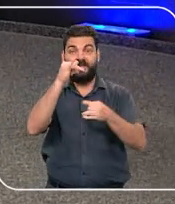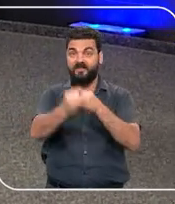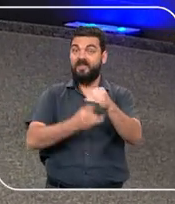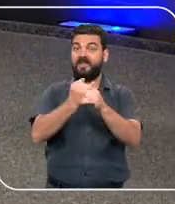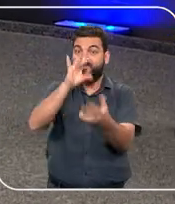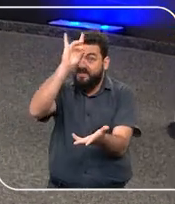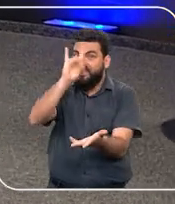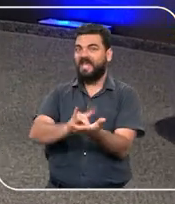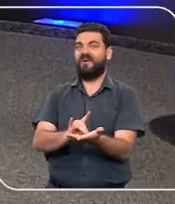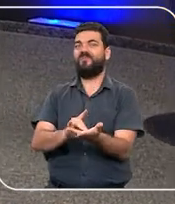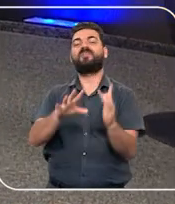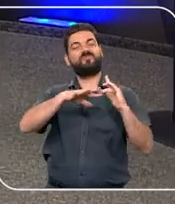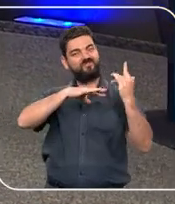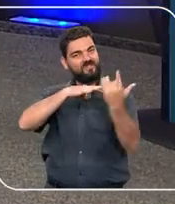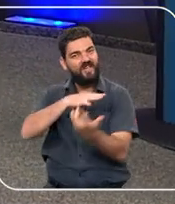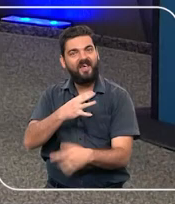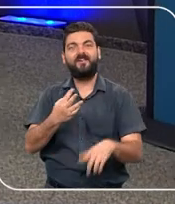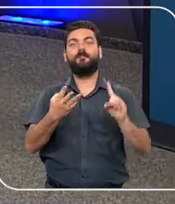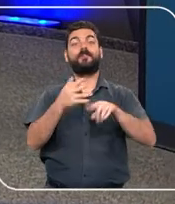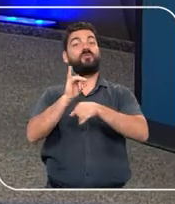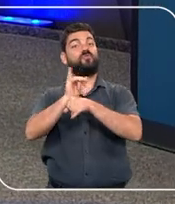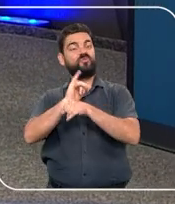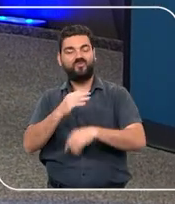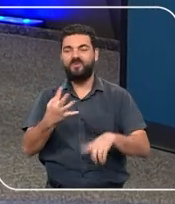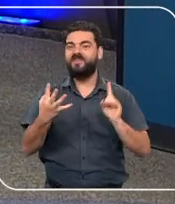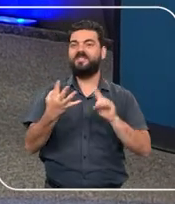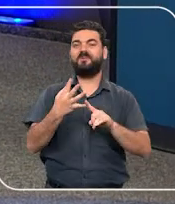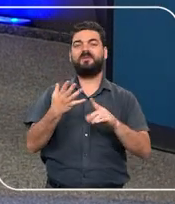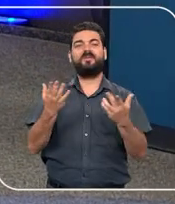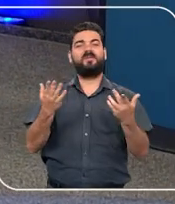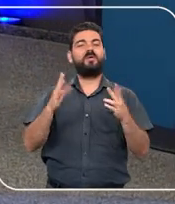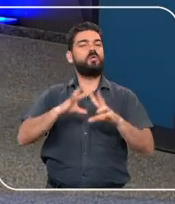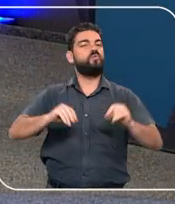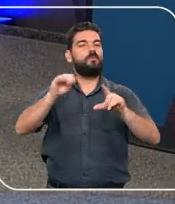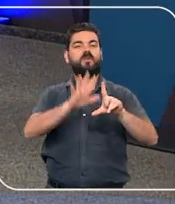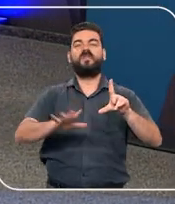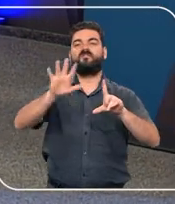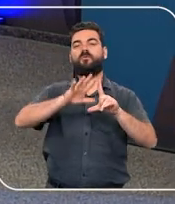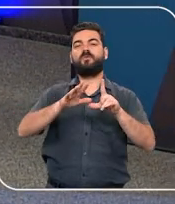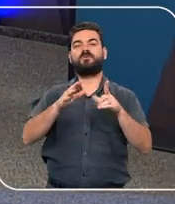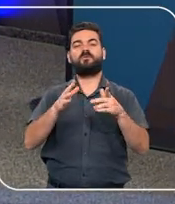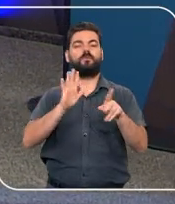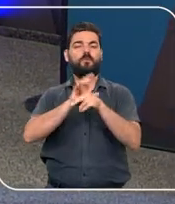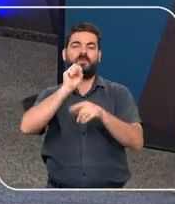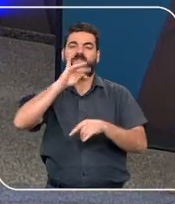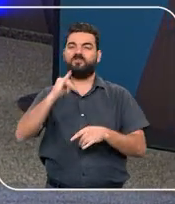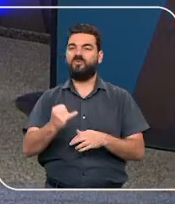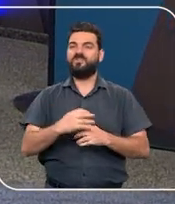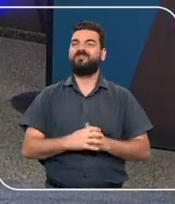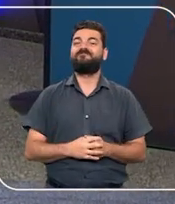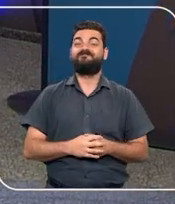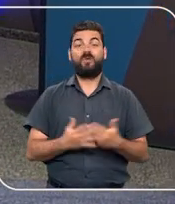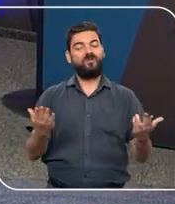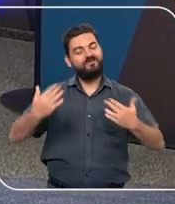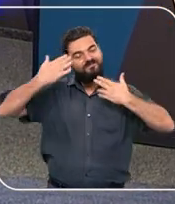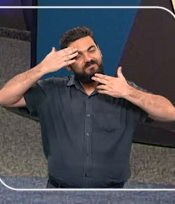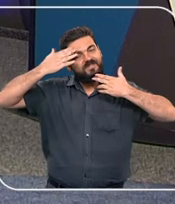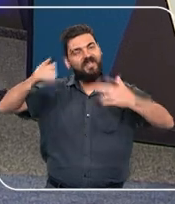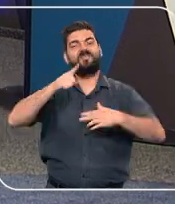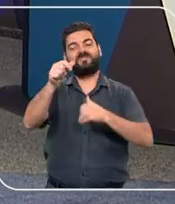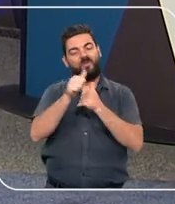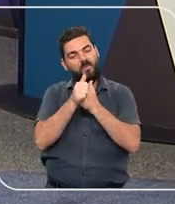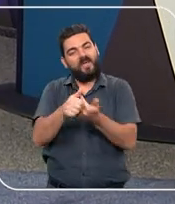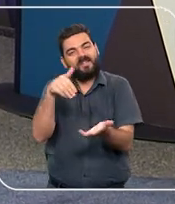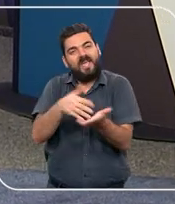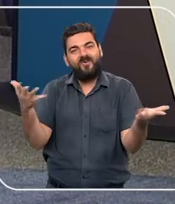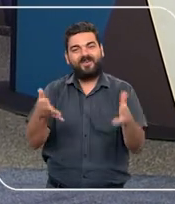tribunal no site oficial nas redes sociais no YouTube e nas principais plataformas de áudio do STJ te